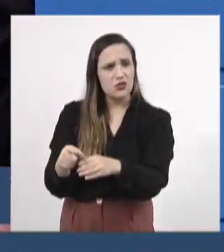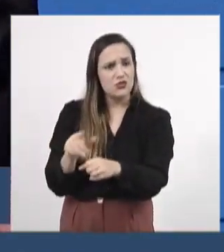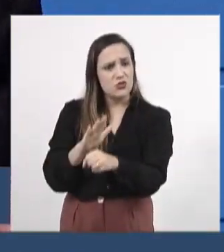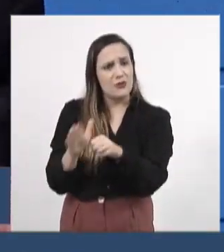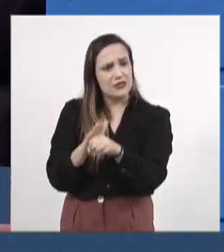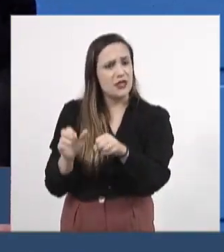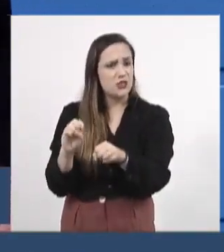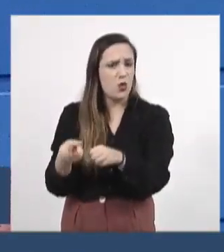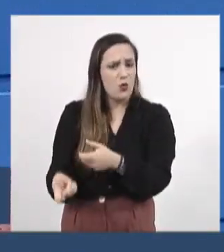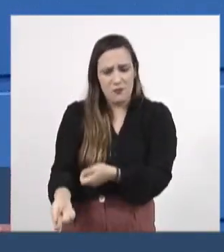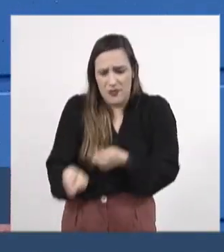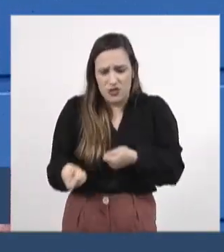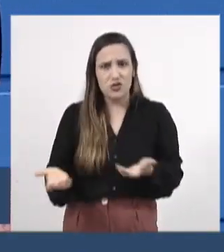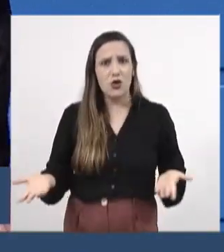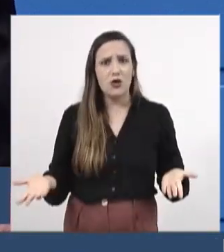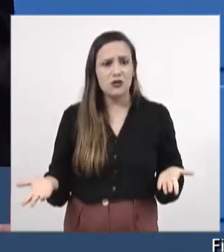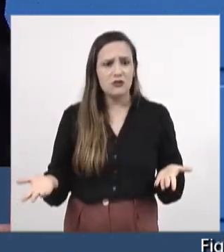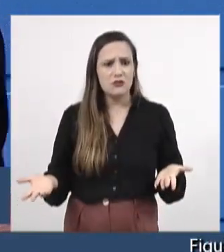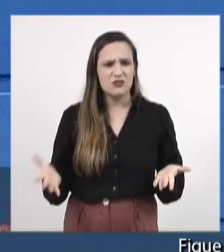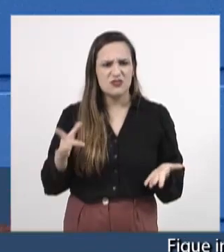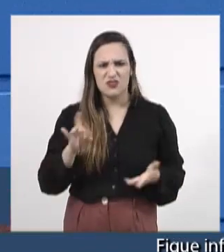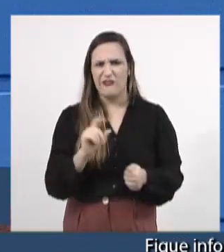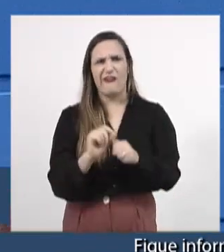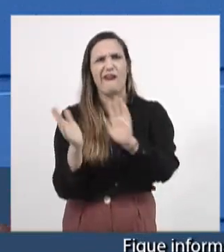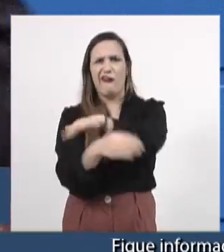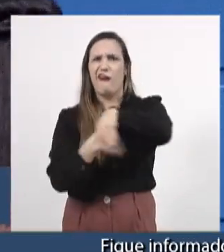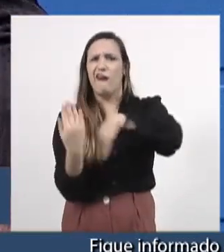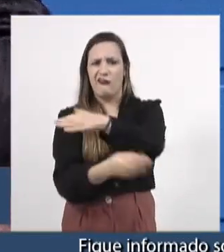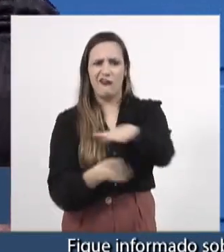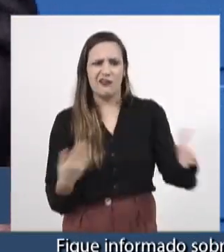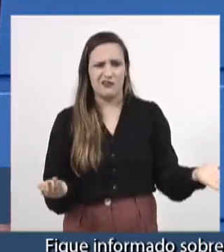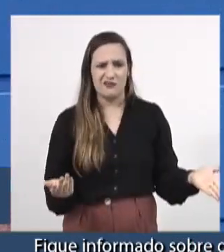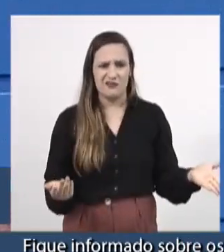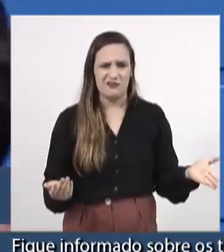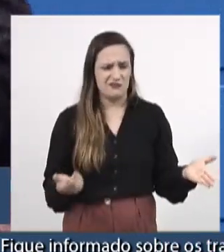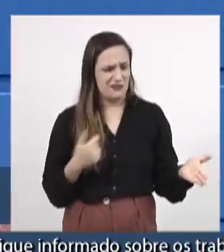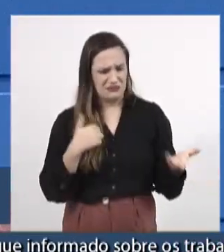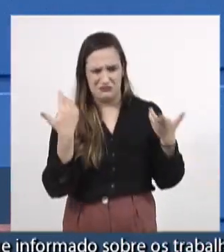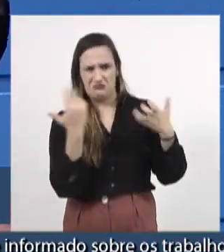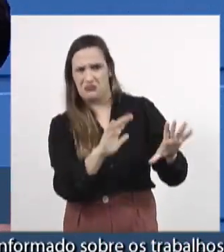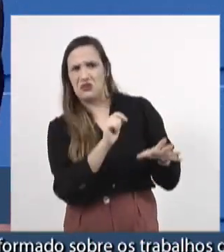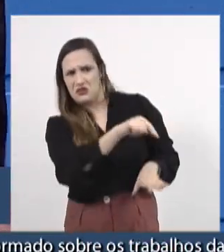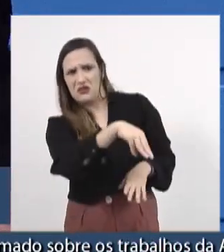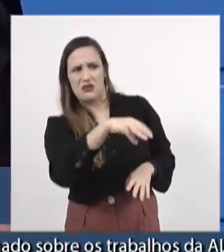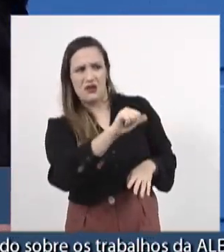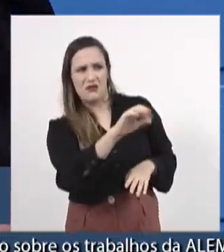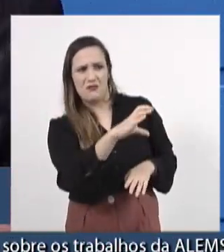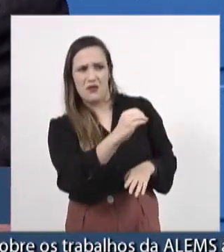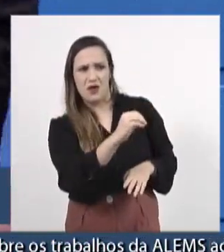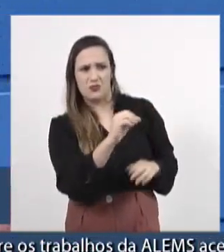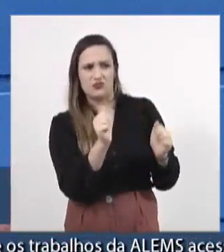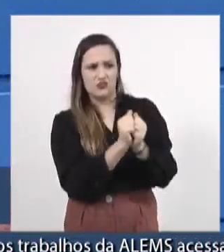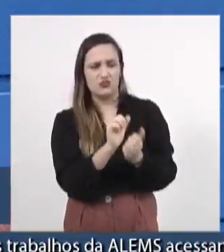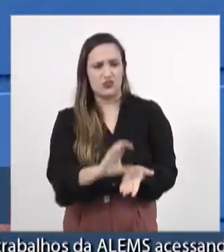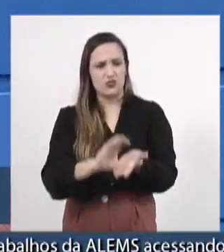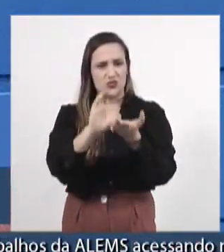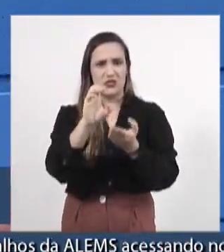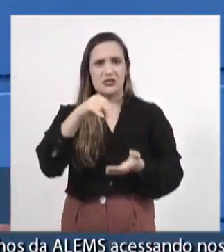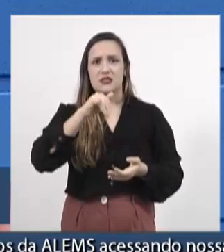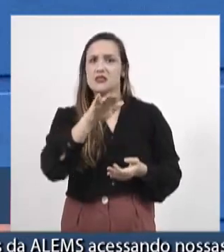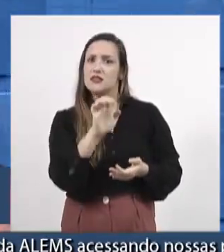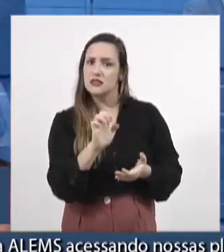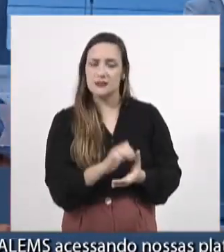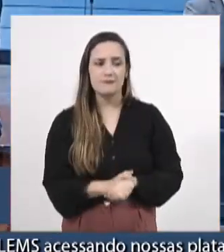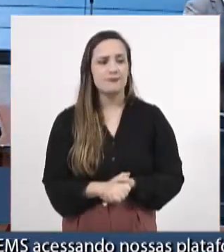nas aldeias. Só faz confusão. Portanto, estou fora da confusão do Marco Antônio e do CIMI. Muito